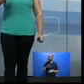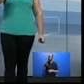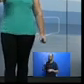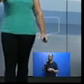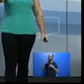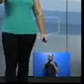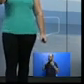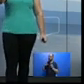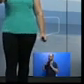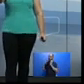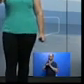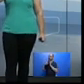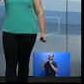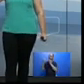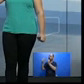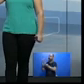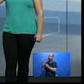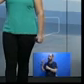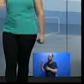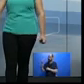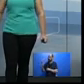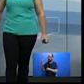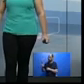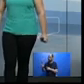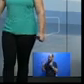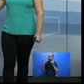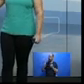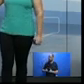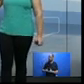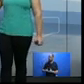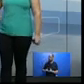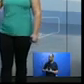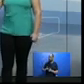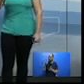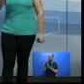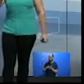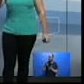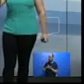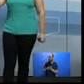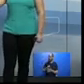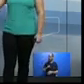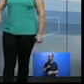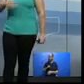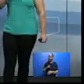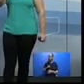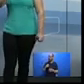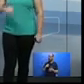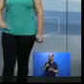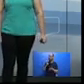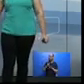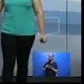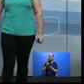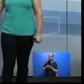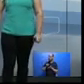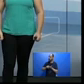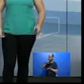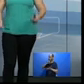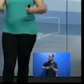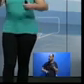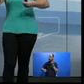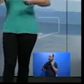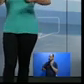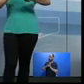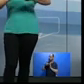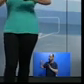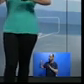Presta atenção nesses direitos e deveres que vamos precisar. E aí eu vou te dar essa terra de papel passado, para sempre vai ser sua. Então,